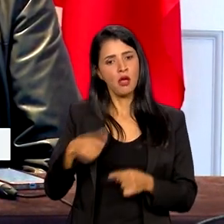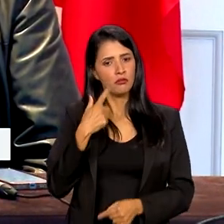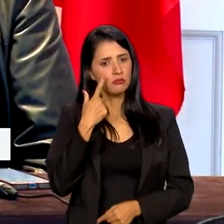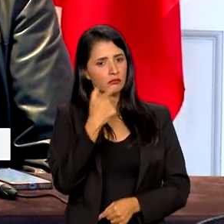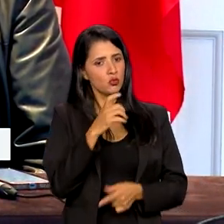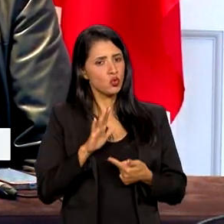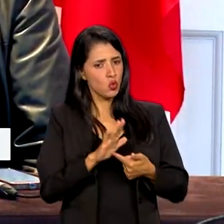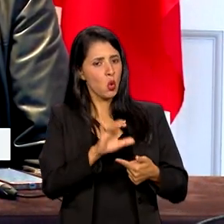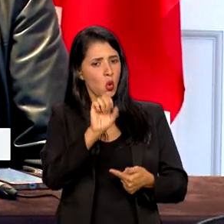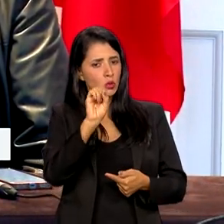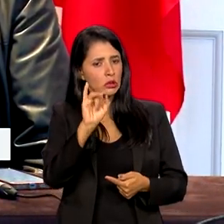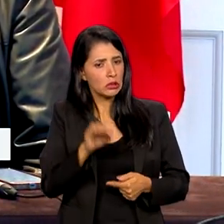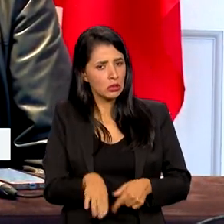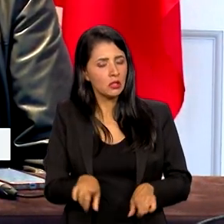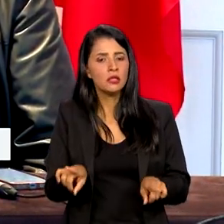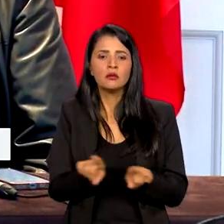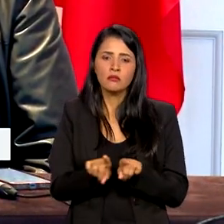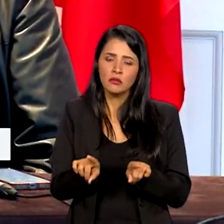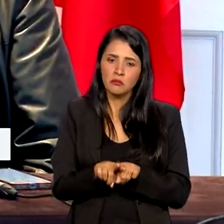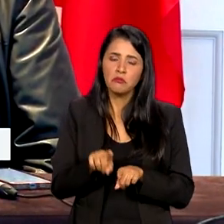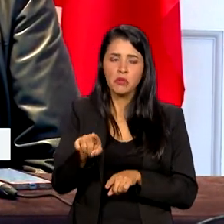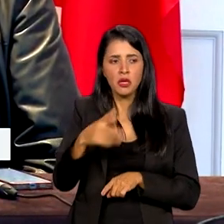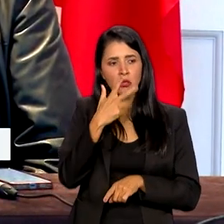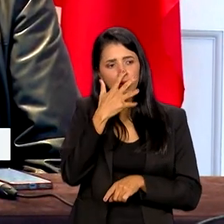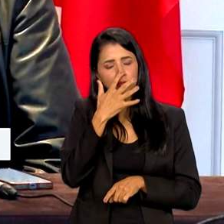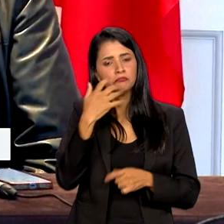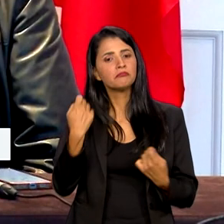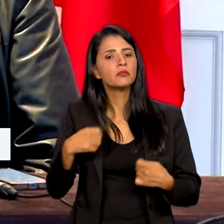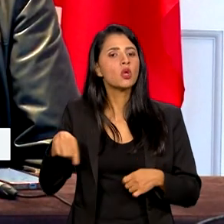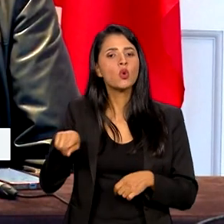interessada, mas ela se demonstrou também muito